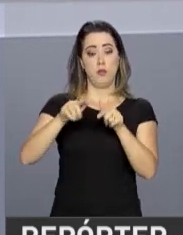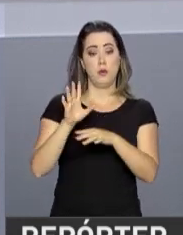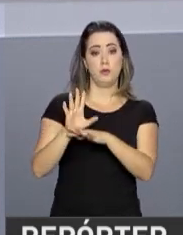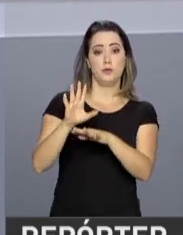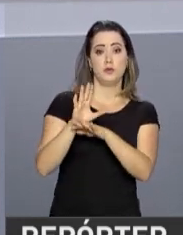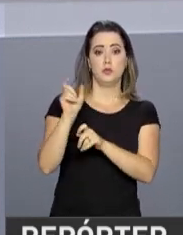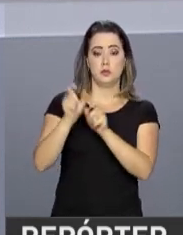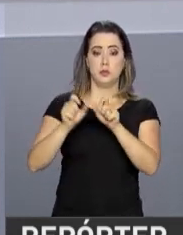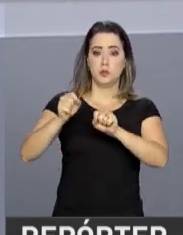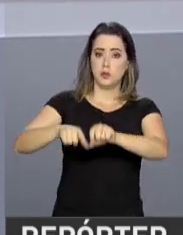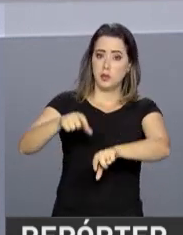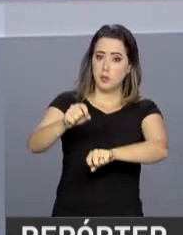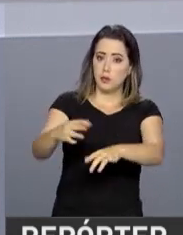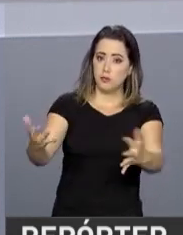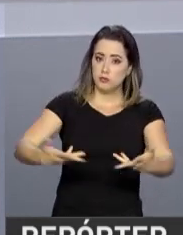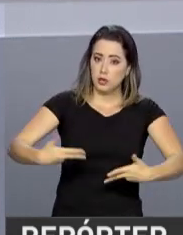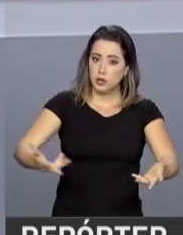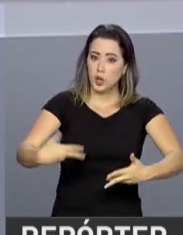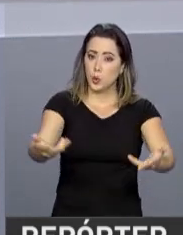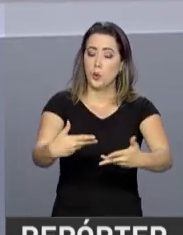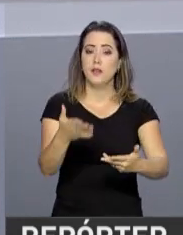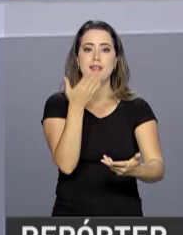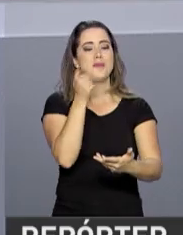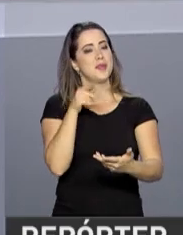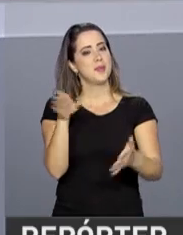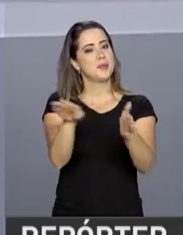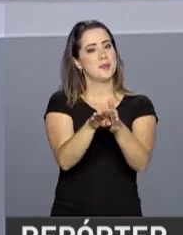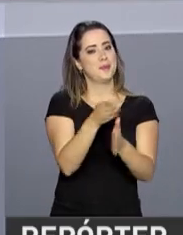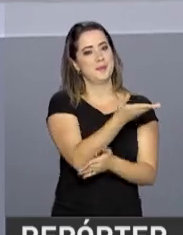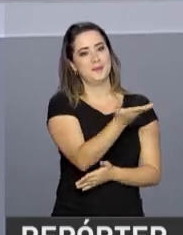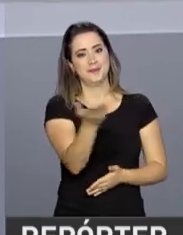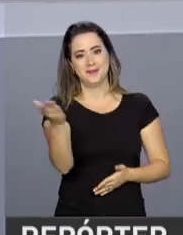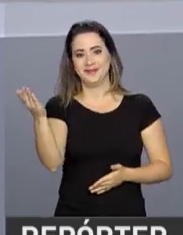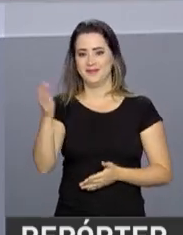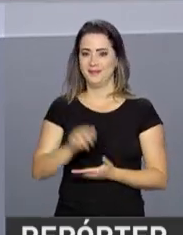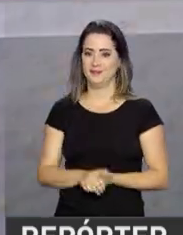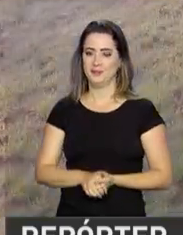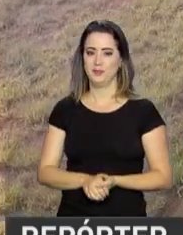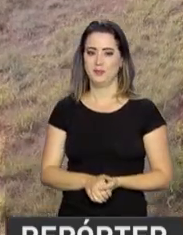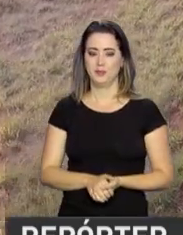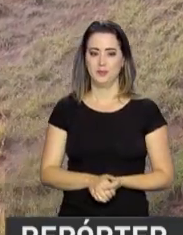quem planta e colhe o alimento que chega à mesa dos brasileiros